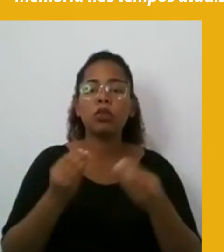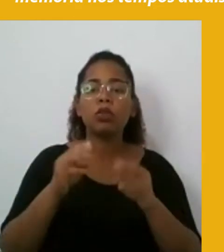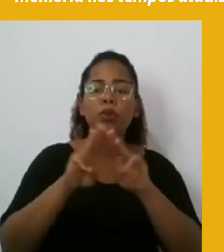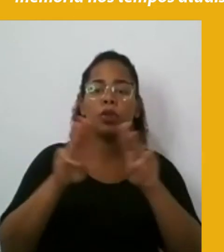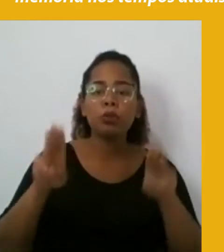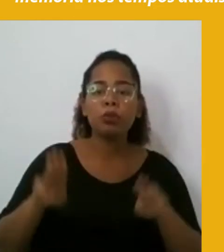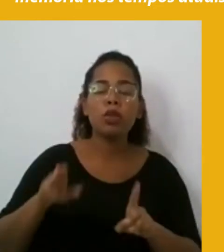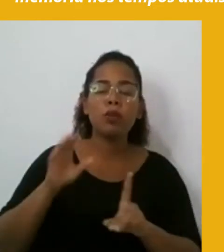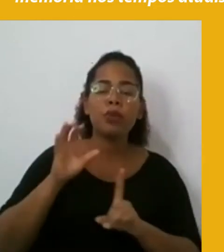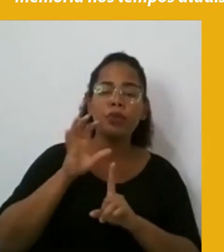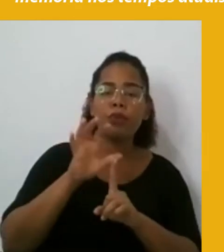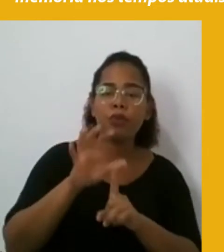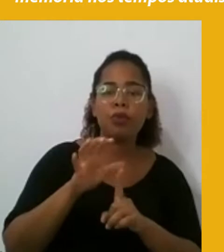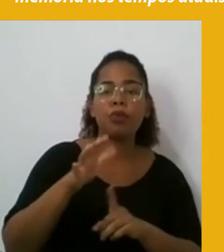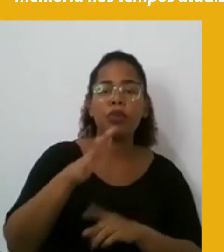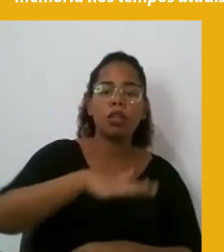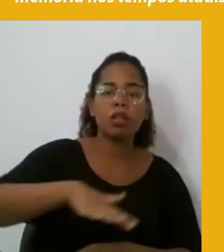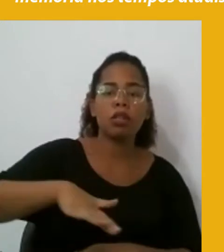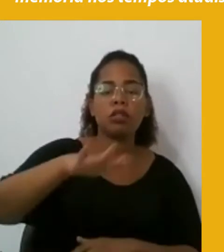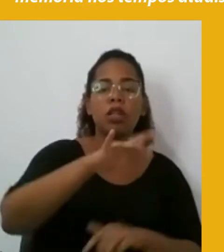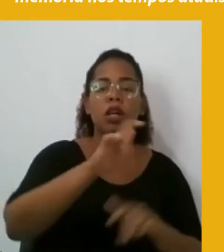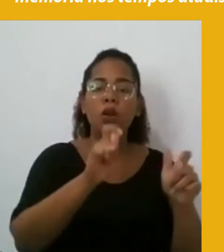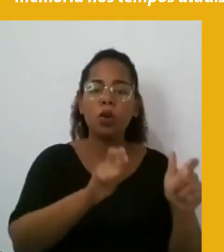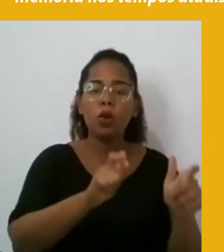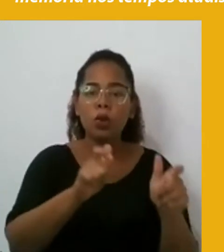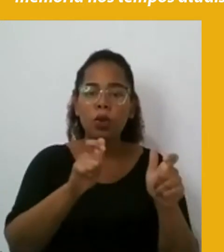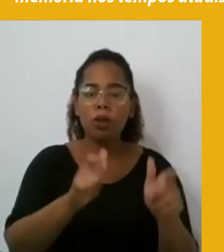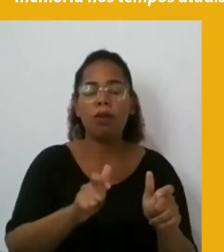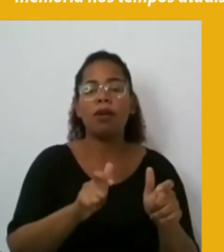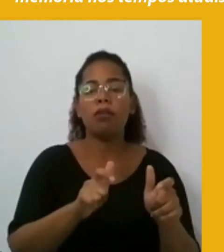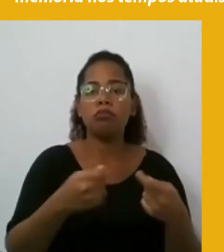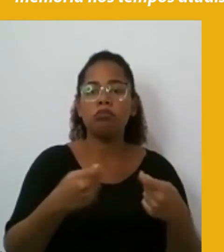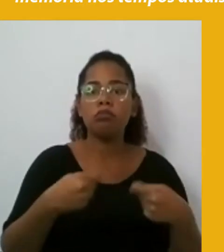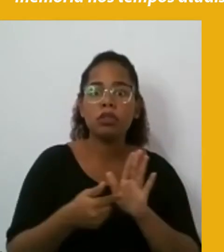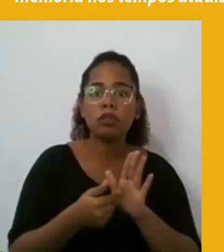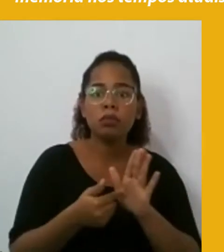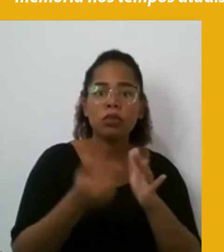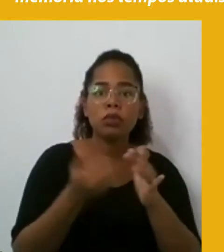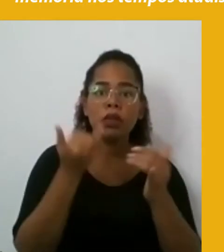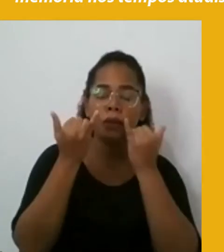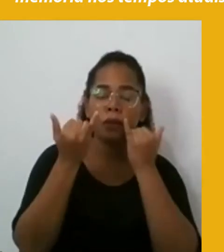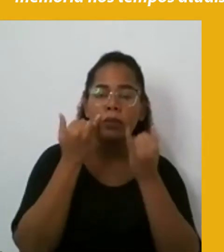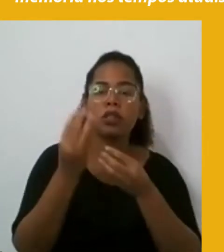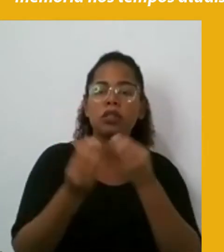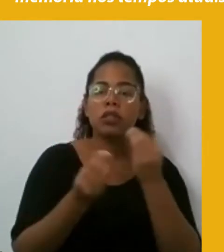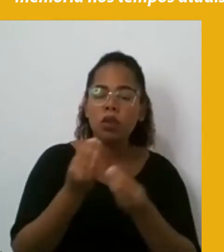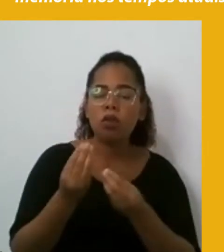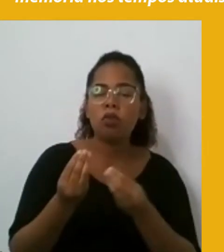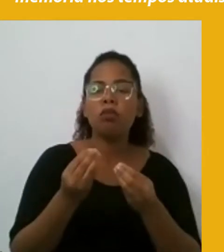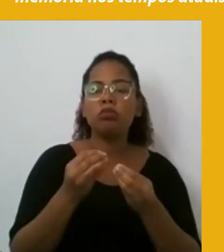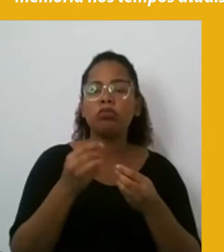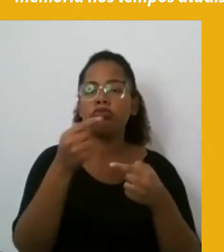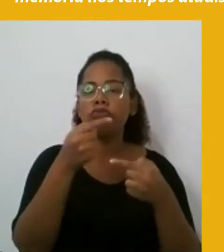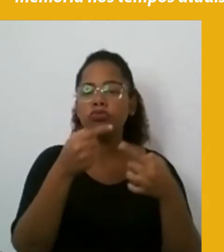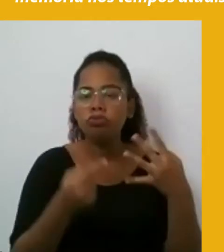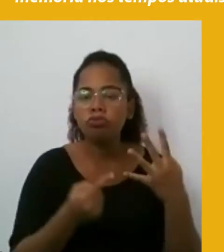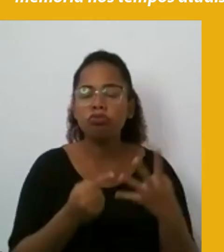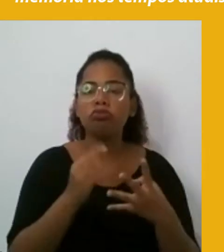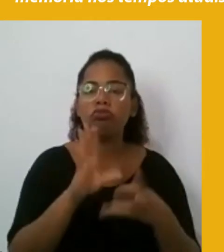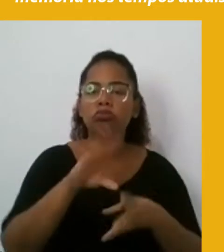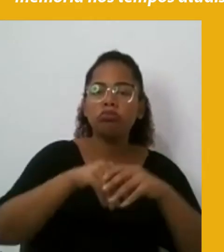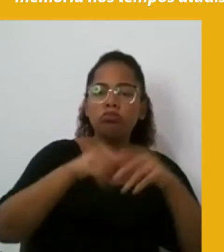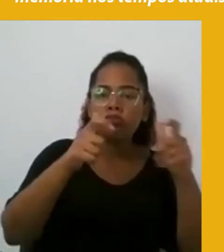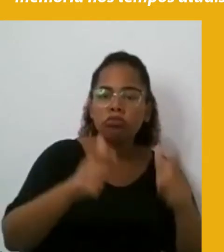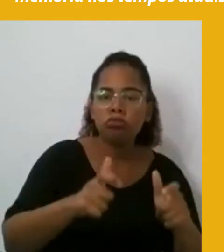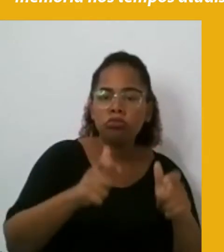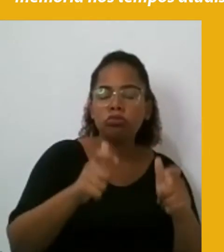local, pontual. O museu precisa atender questões locais, né? Não existe a ideia do Museu Nacional.